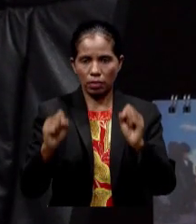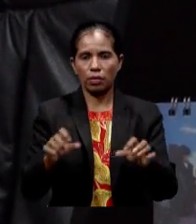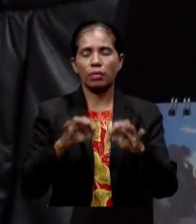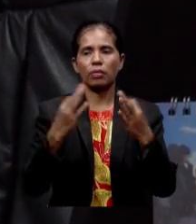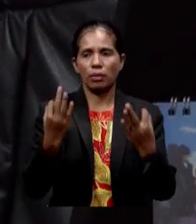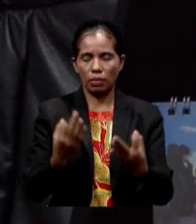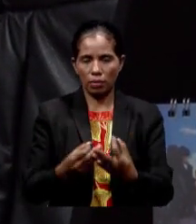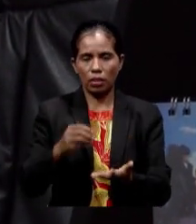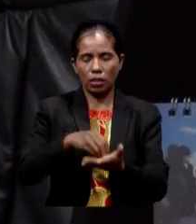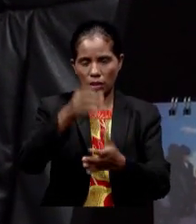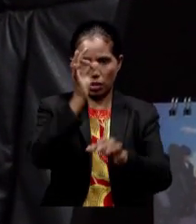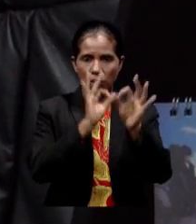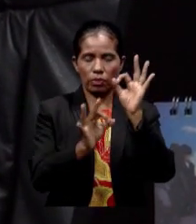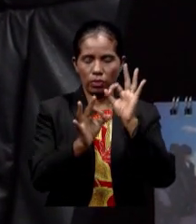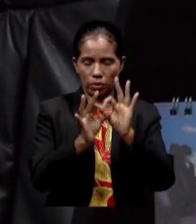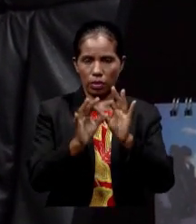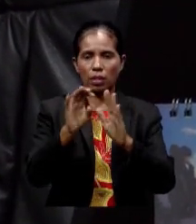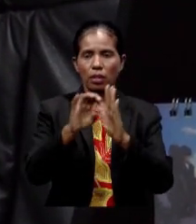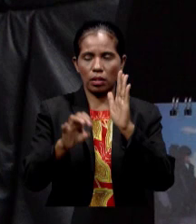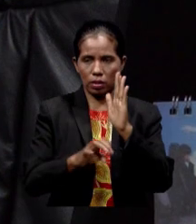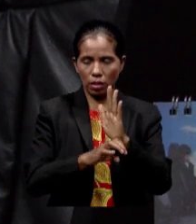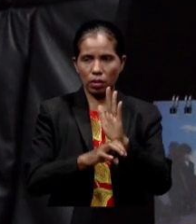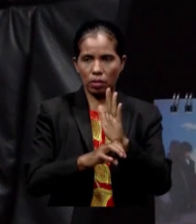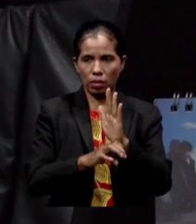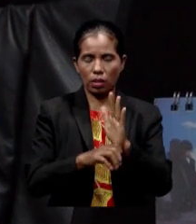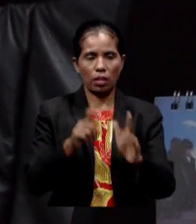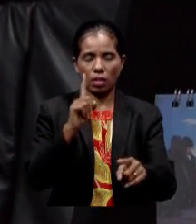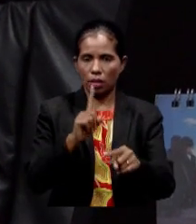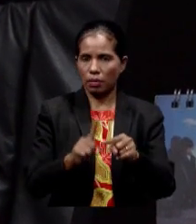mos garanti estarmos a levele